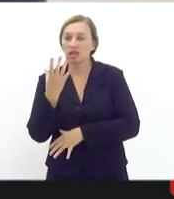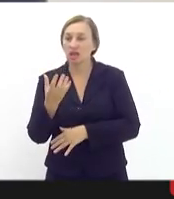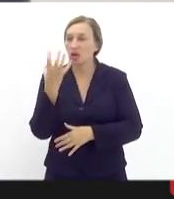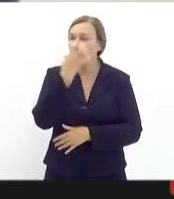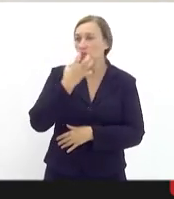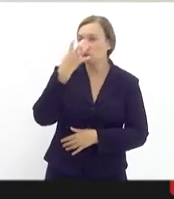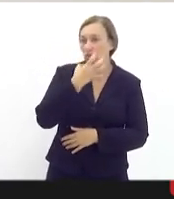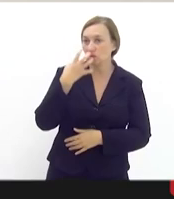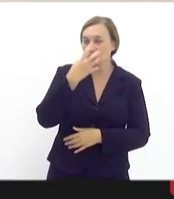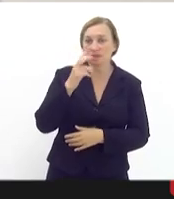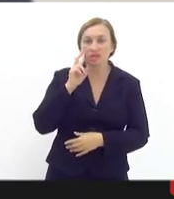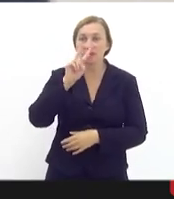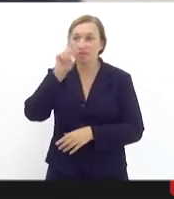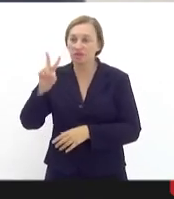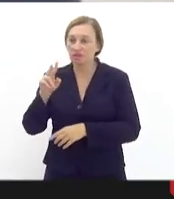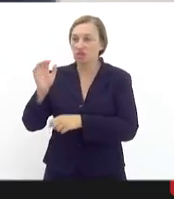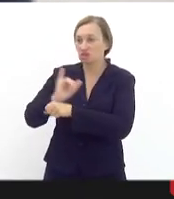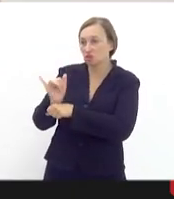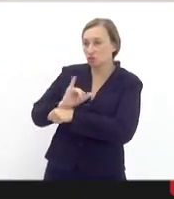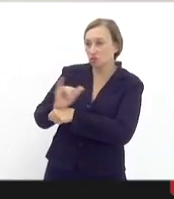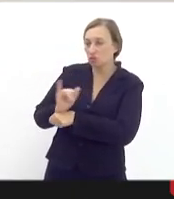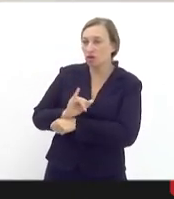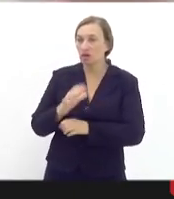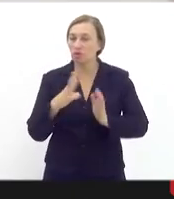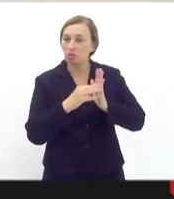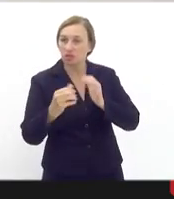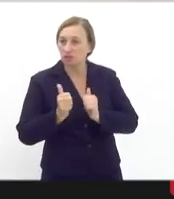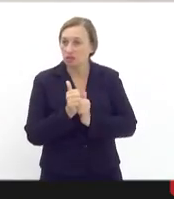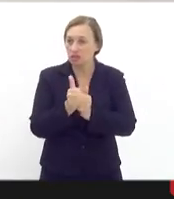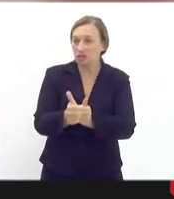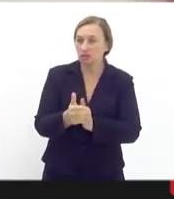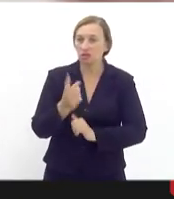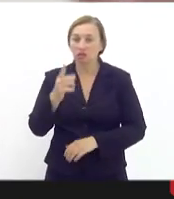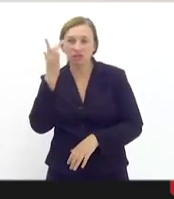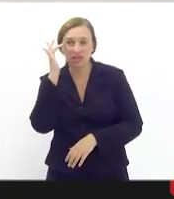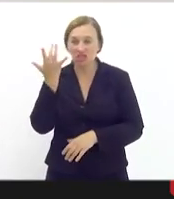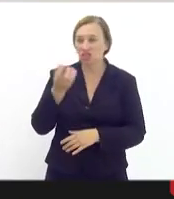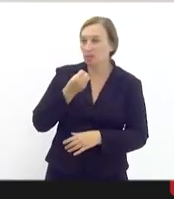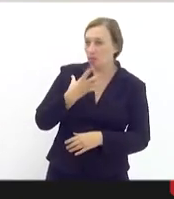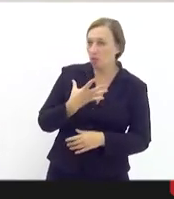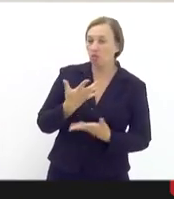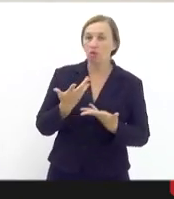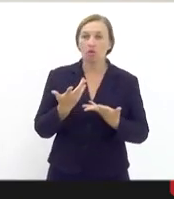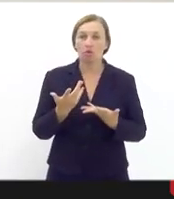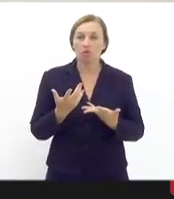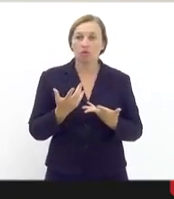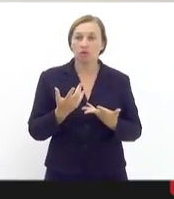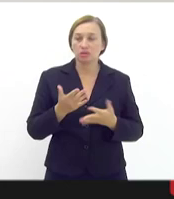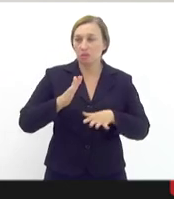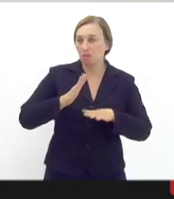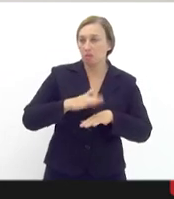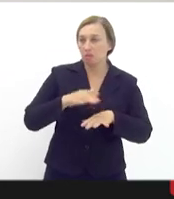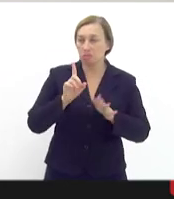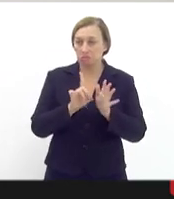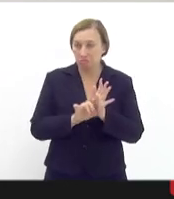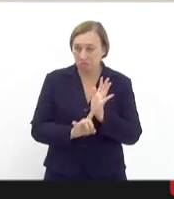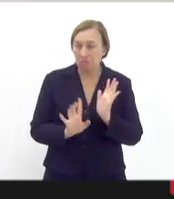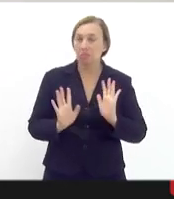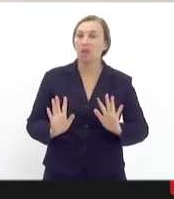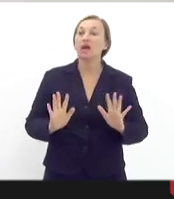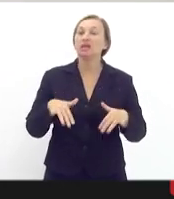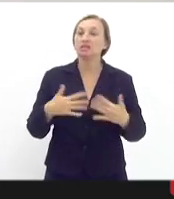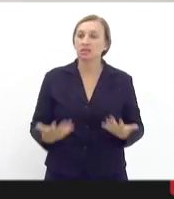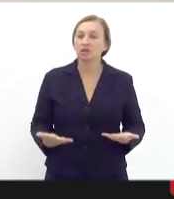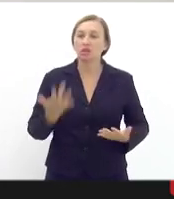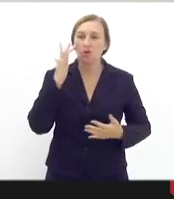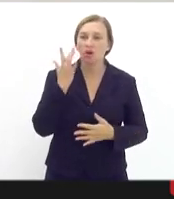ser mais visto no YouTube e vai seguindo aquele modelo e não aquilo que você acha que é bom, é belo, enfim, que você... cada vez menos. Então, eu acho que